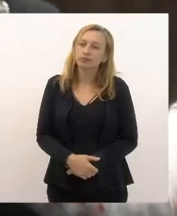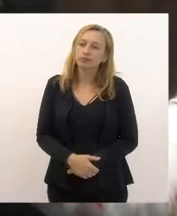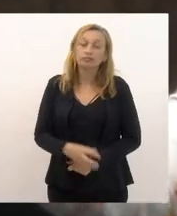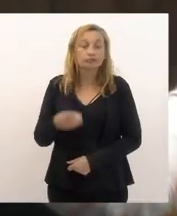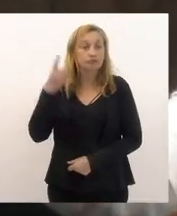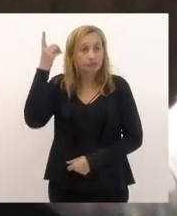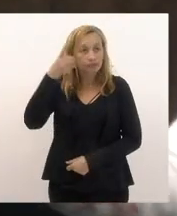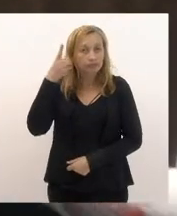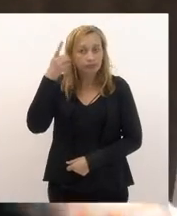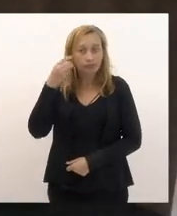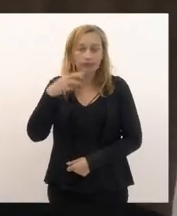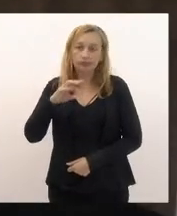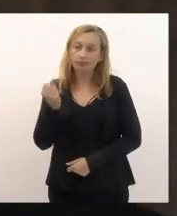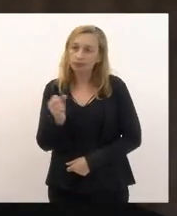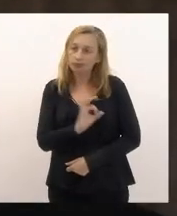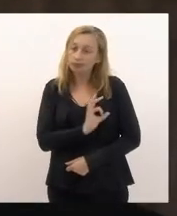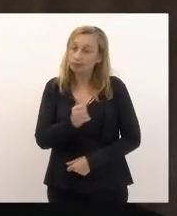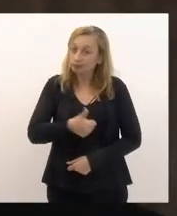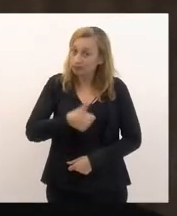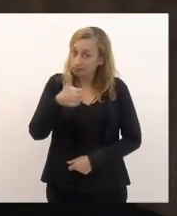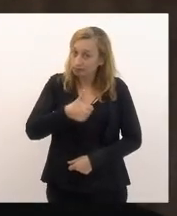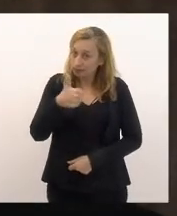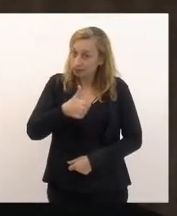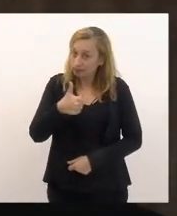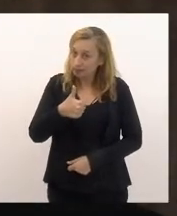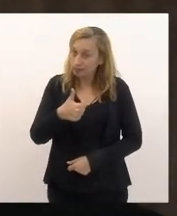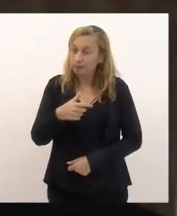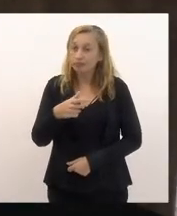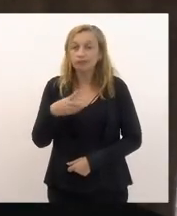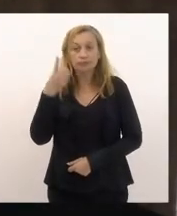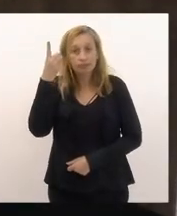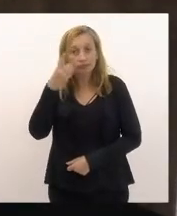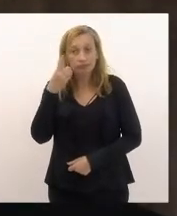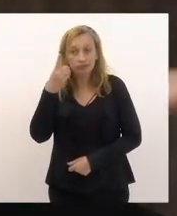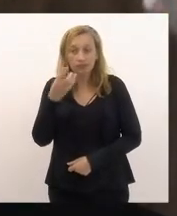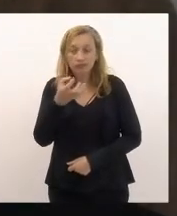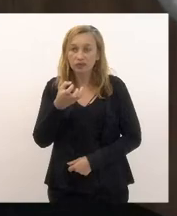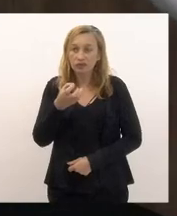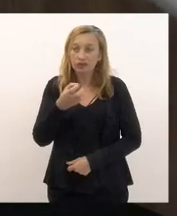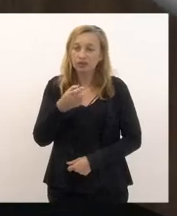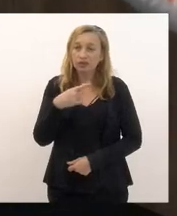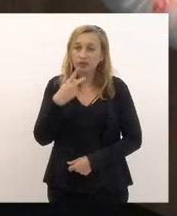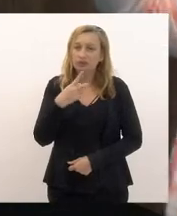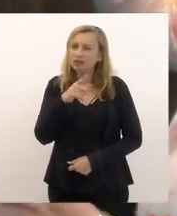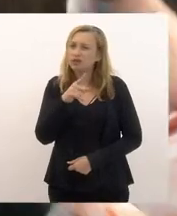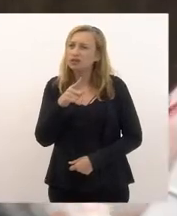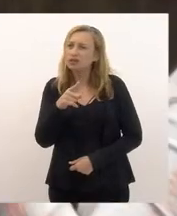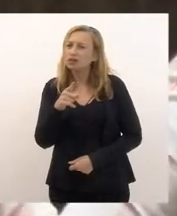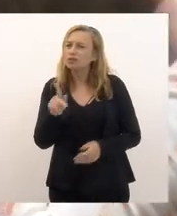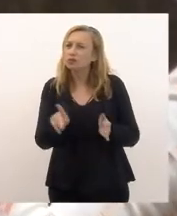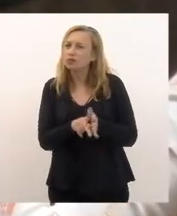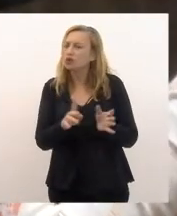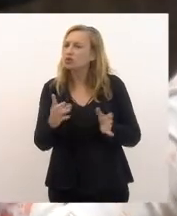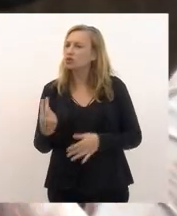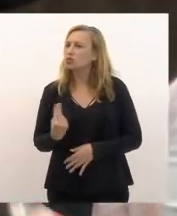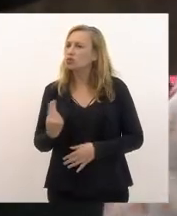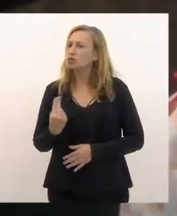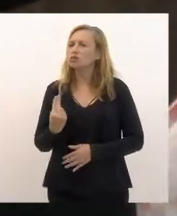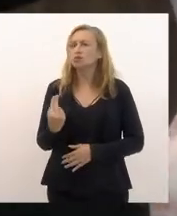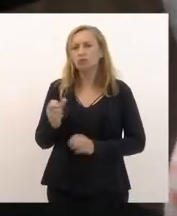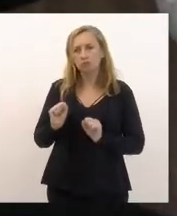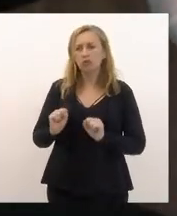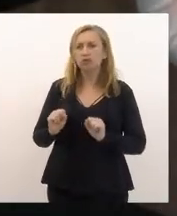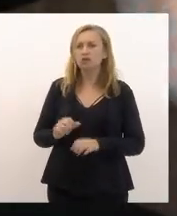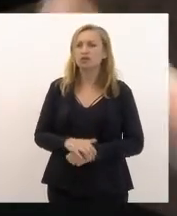Deputada Marta Rocha, em primeiro lugar, naturalmente, se houver deputados e deputadas que queiram subscrever esse projeto, está aberta a coautoria, por